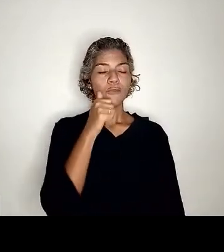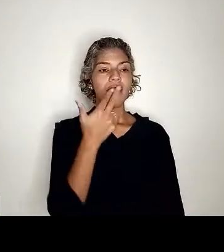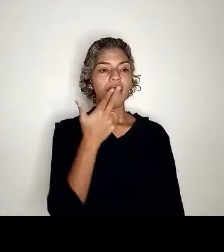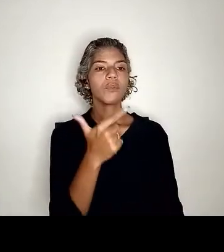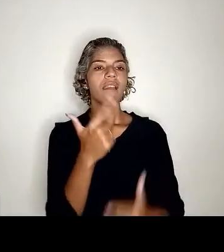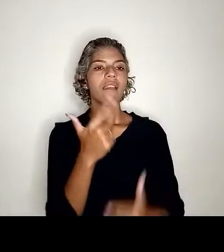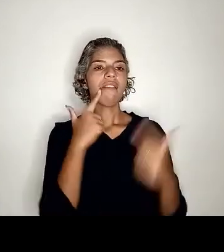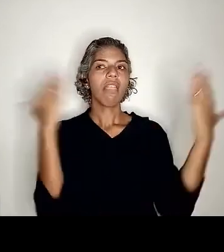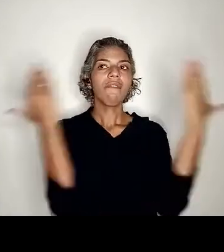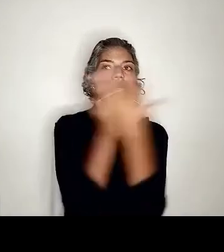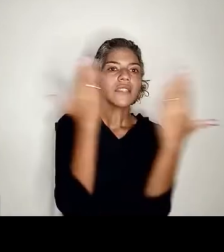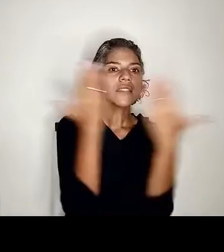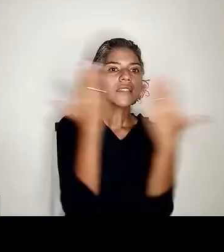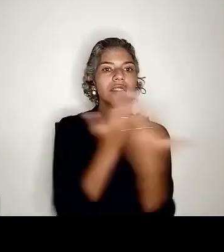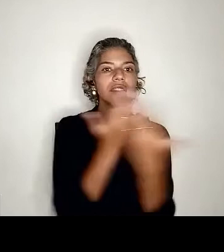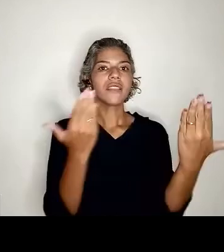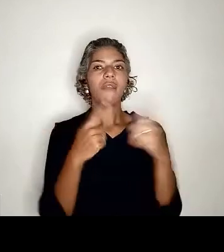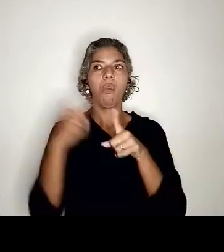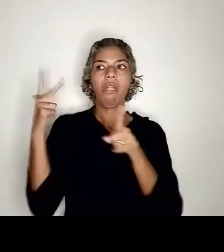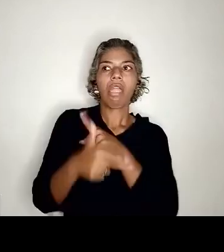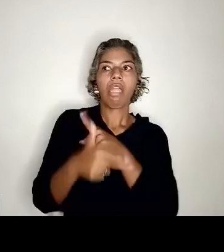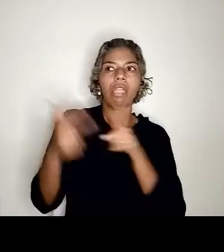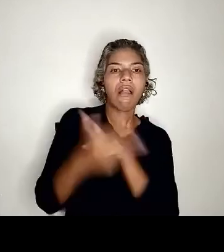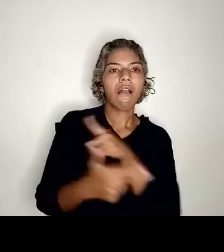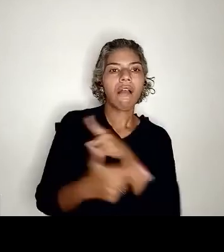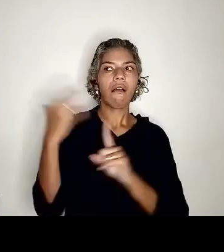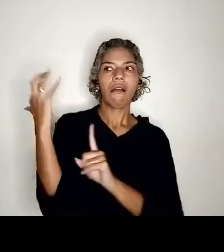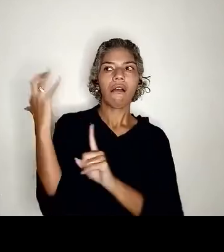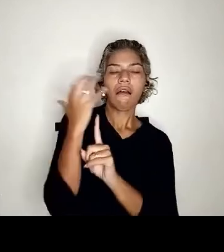nossas falas cortadas, interrompidas,